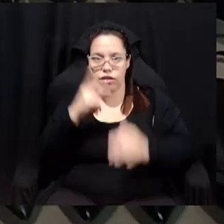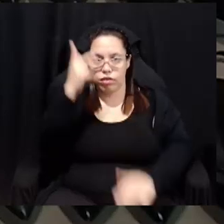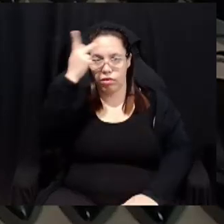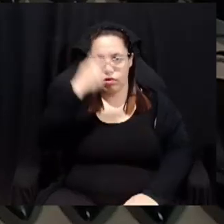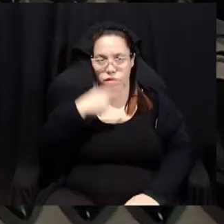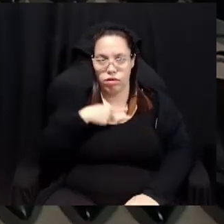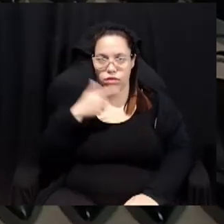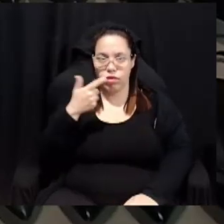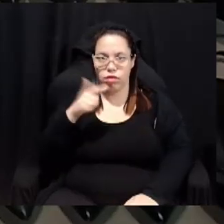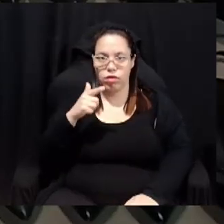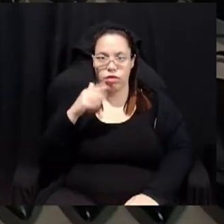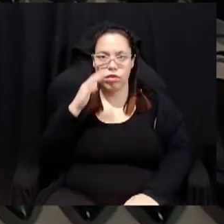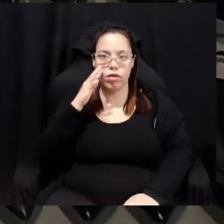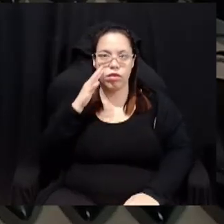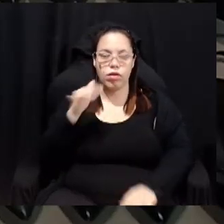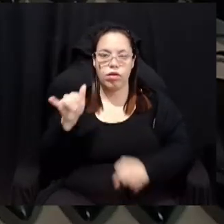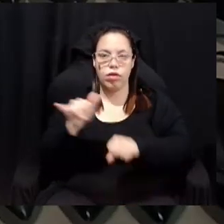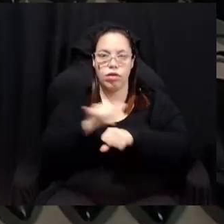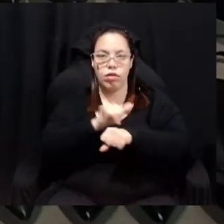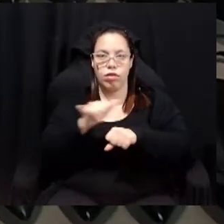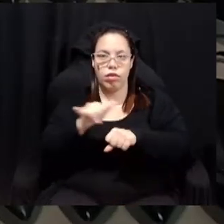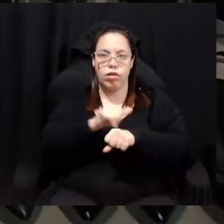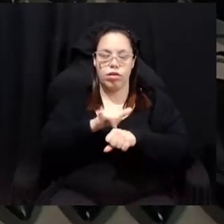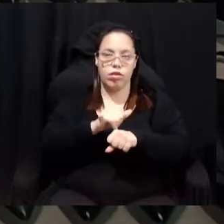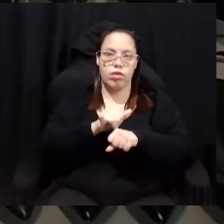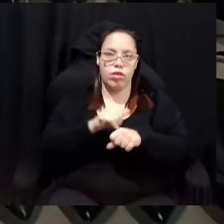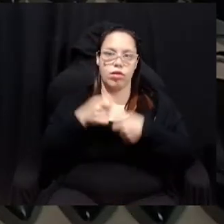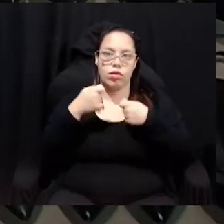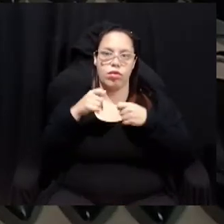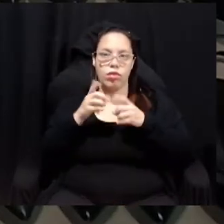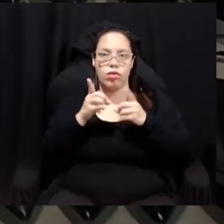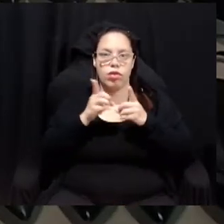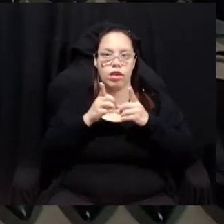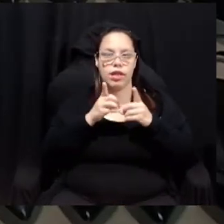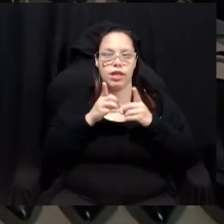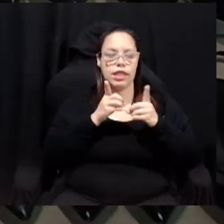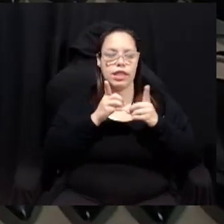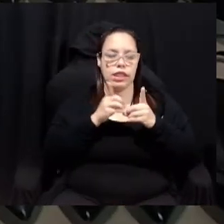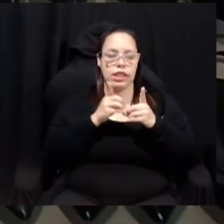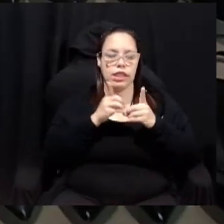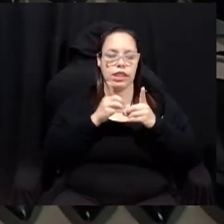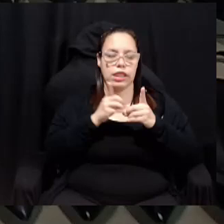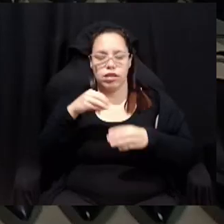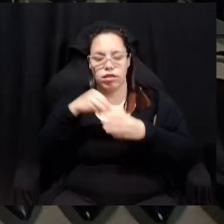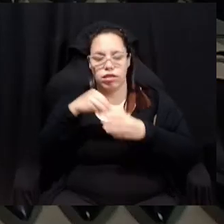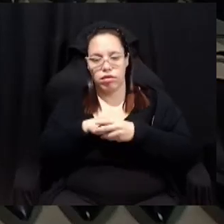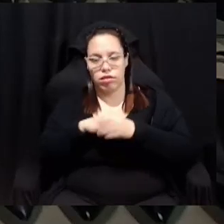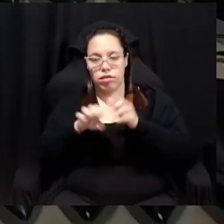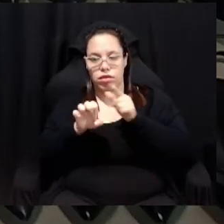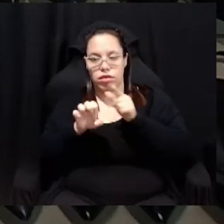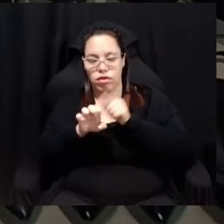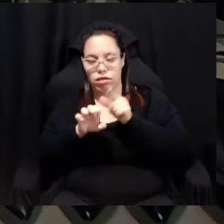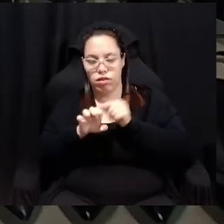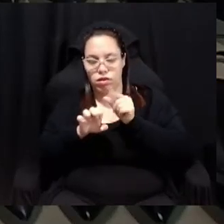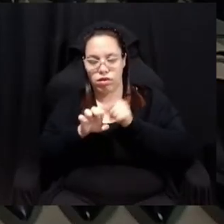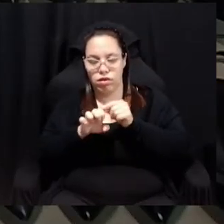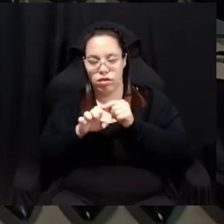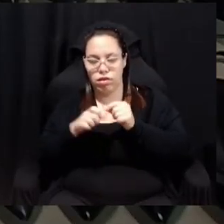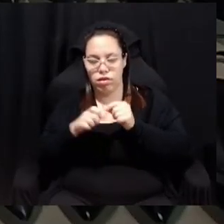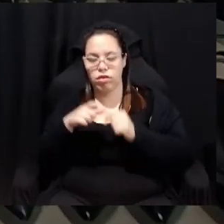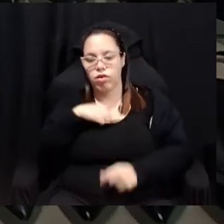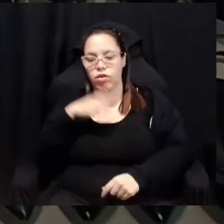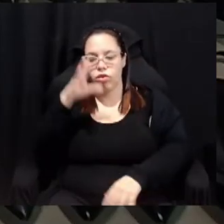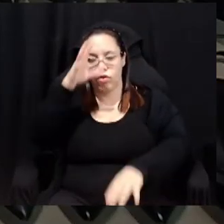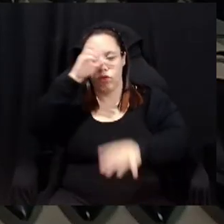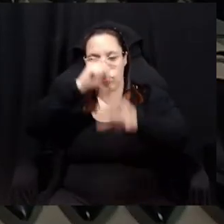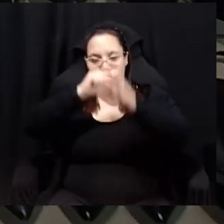visão estratégica que a gente precisava ter dentro do meu perfil ali empresarial. Então eu tive que aprender, por sorte